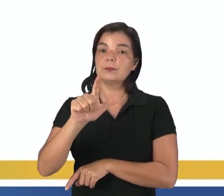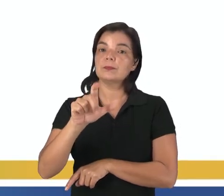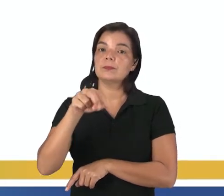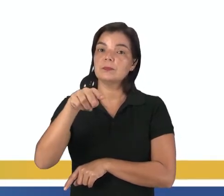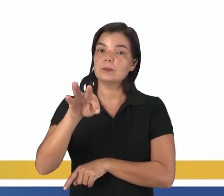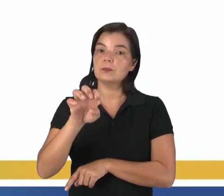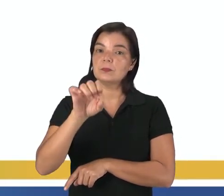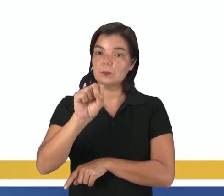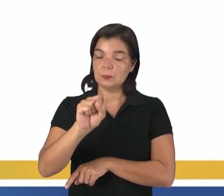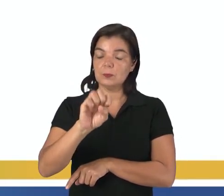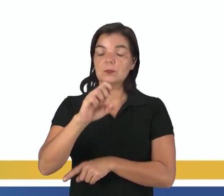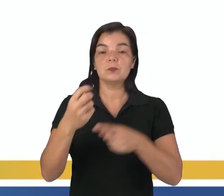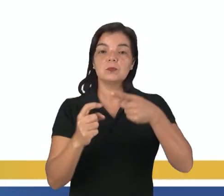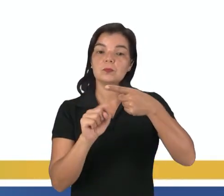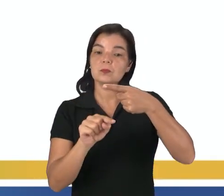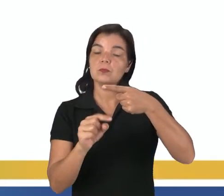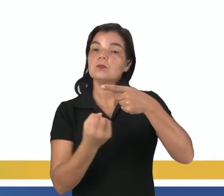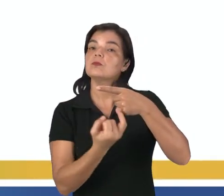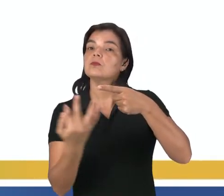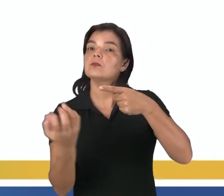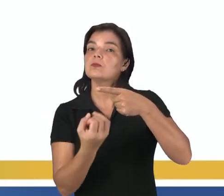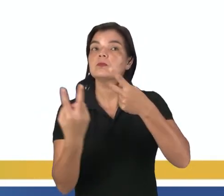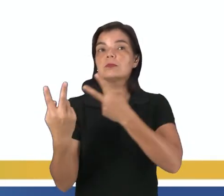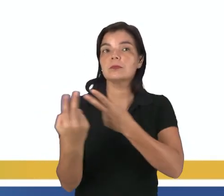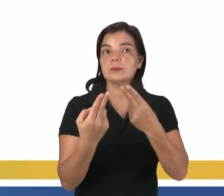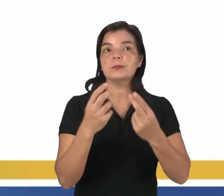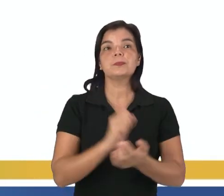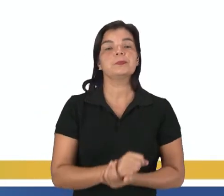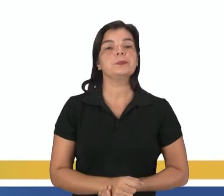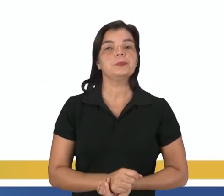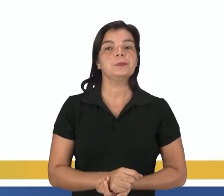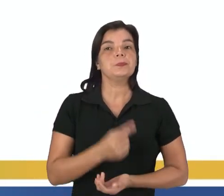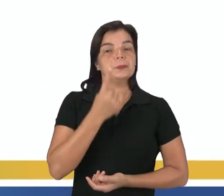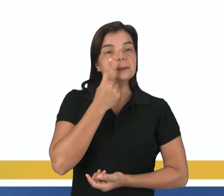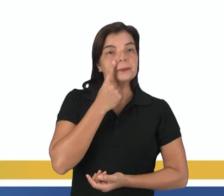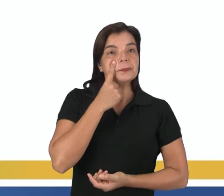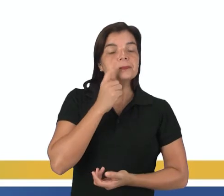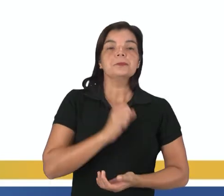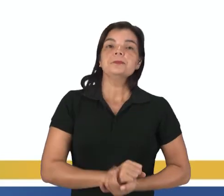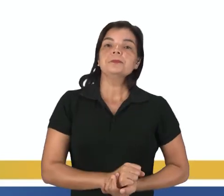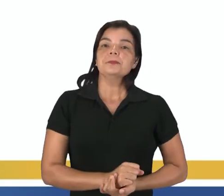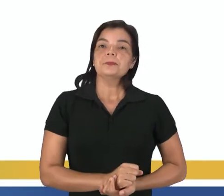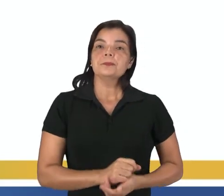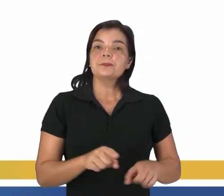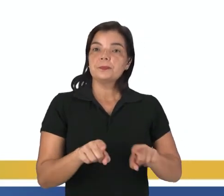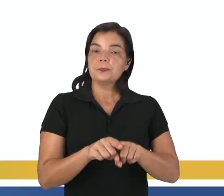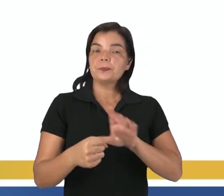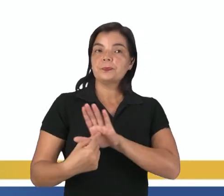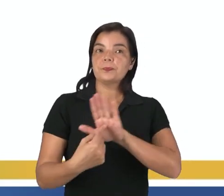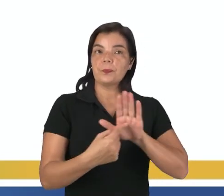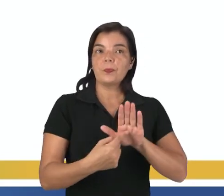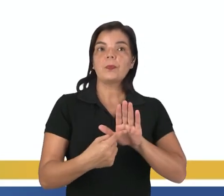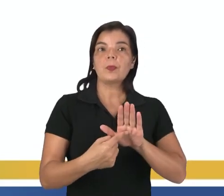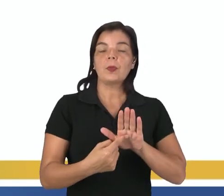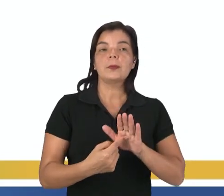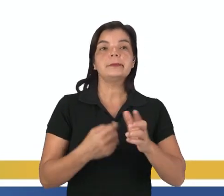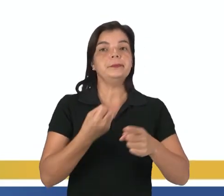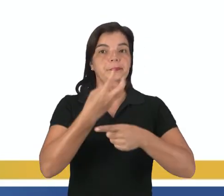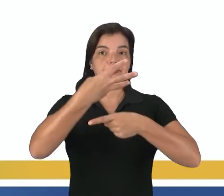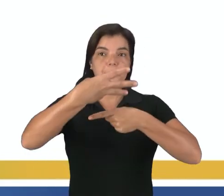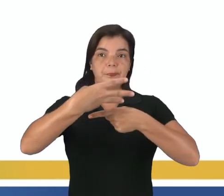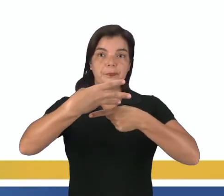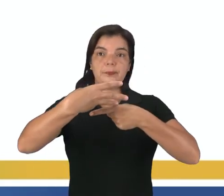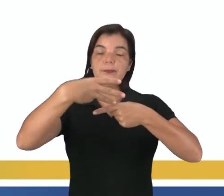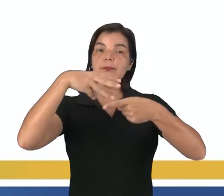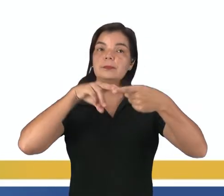denominadores iguais para poder compará-las. Então, vamos observar duas frações aí que aparecem no nosso exemplo. Temos